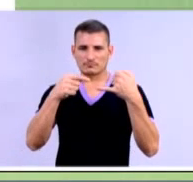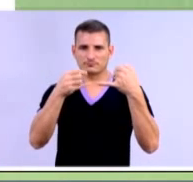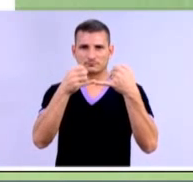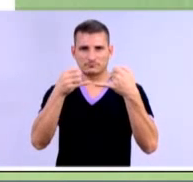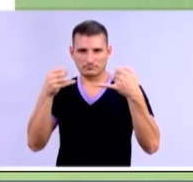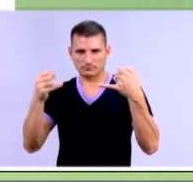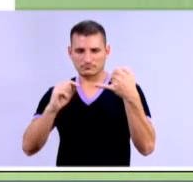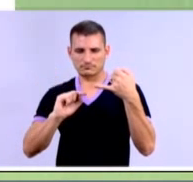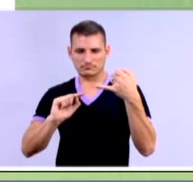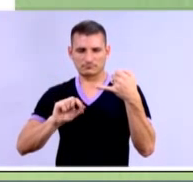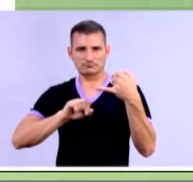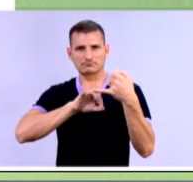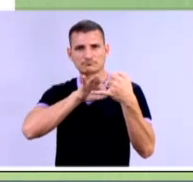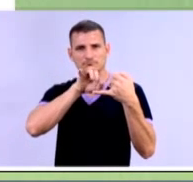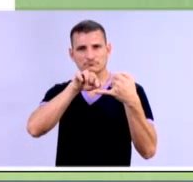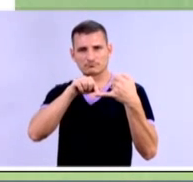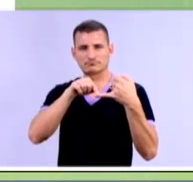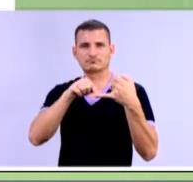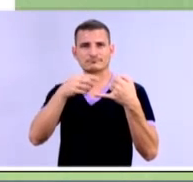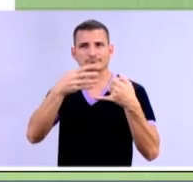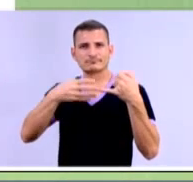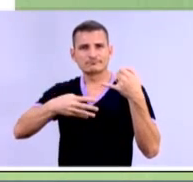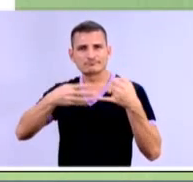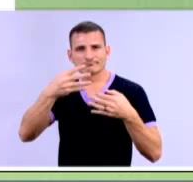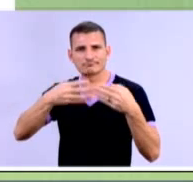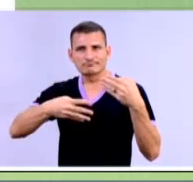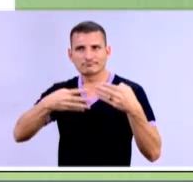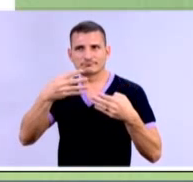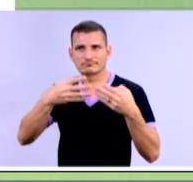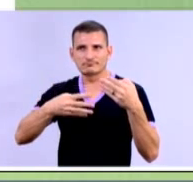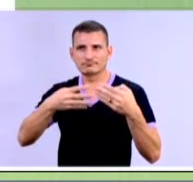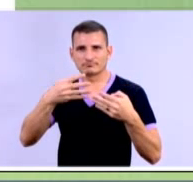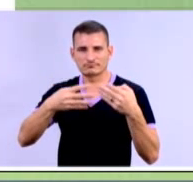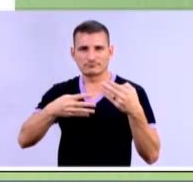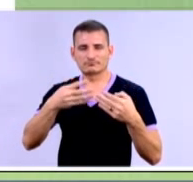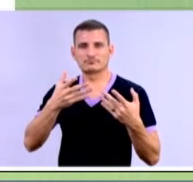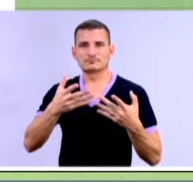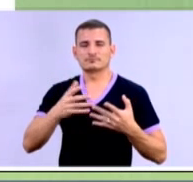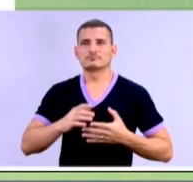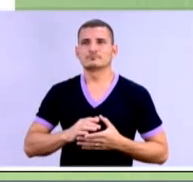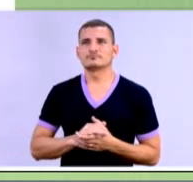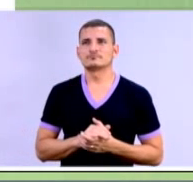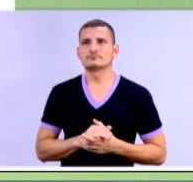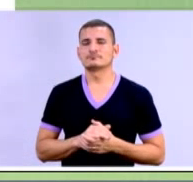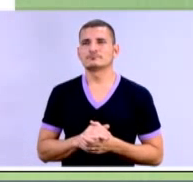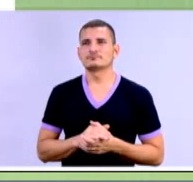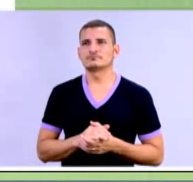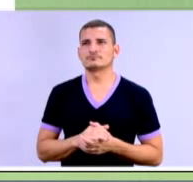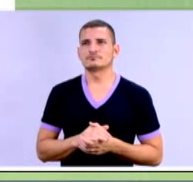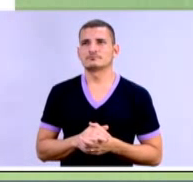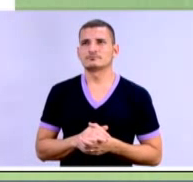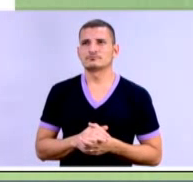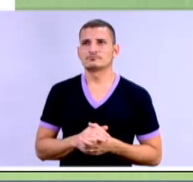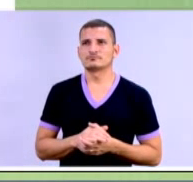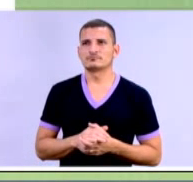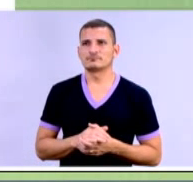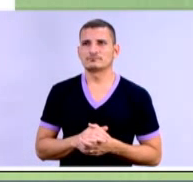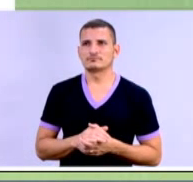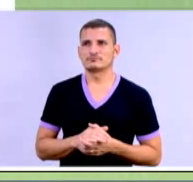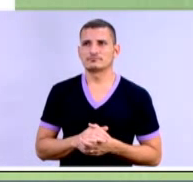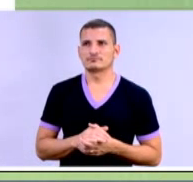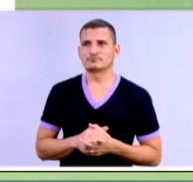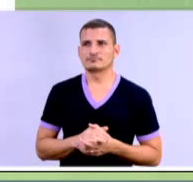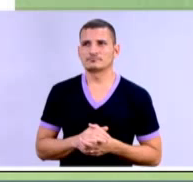entender, hipoteticamente falando, por exemplo, mais 10 volts, correto? E onde está